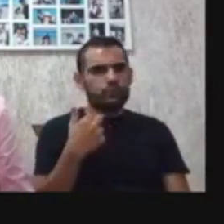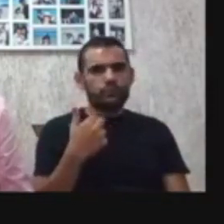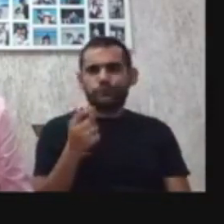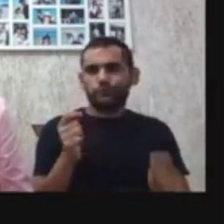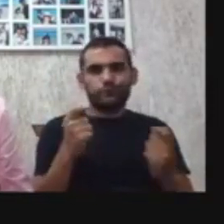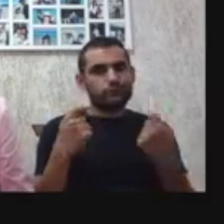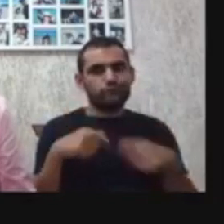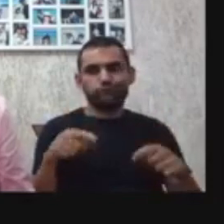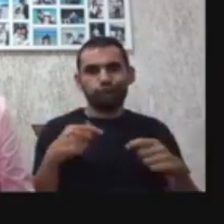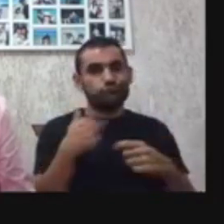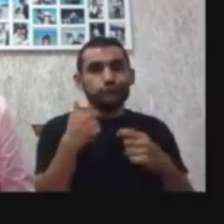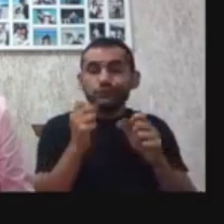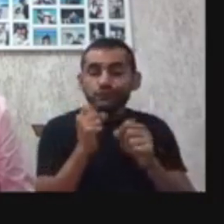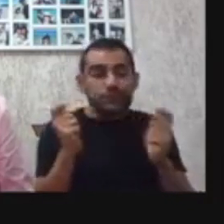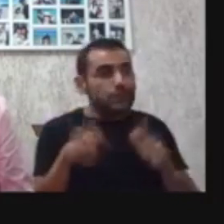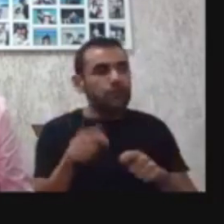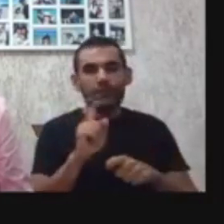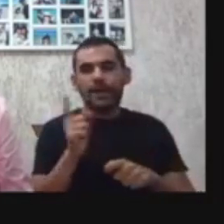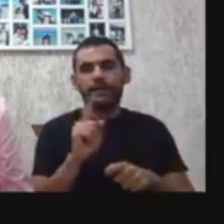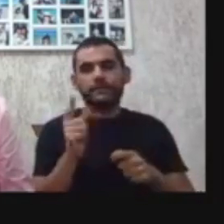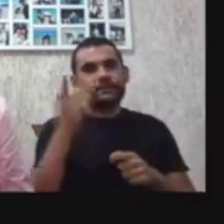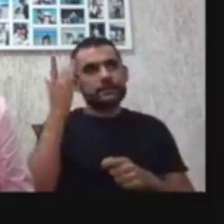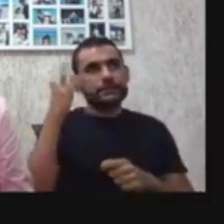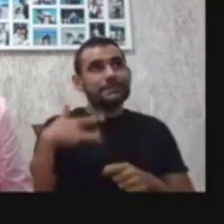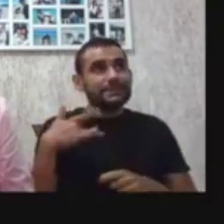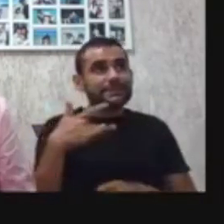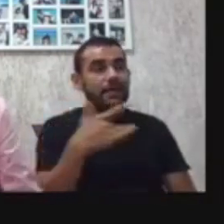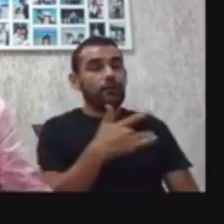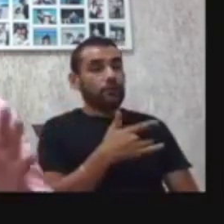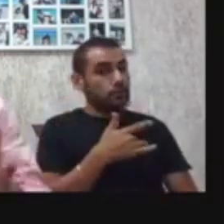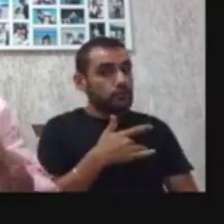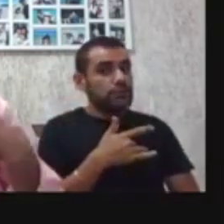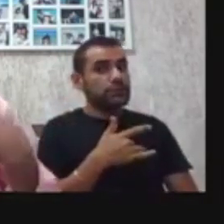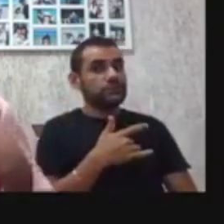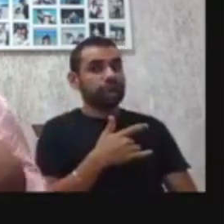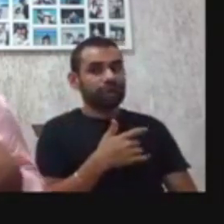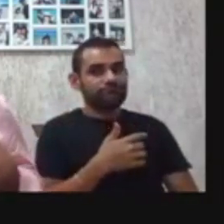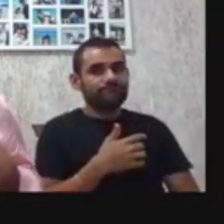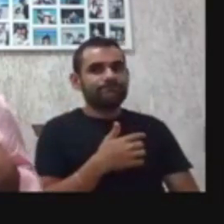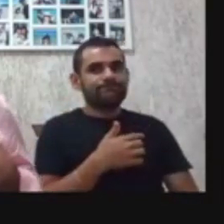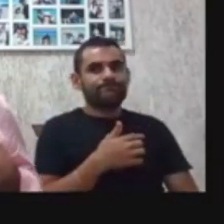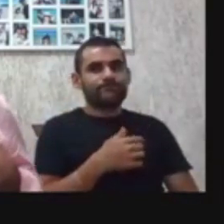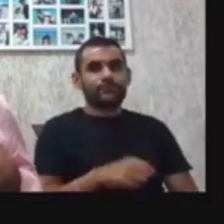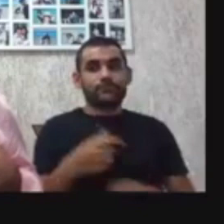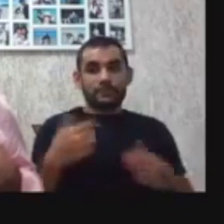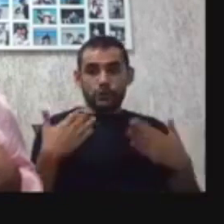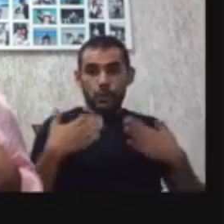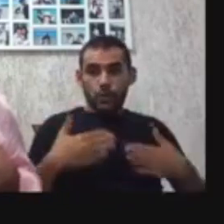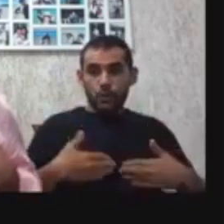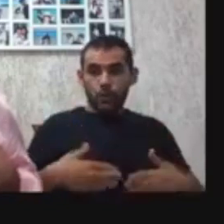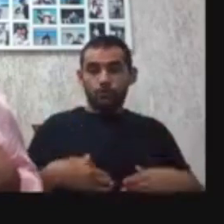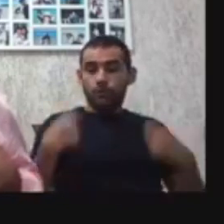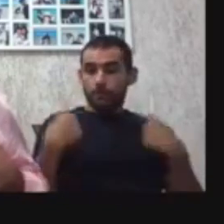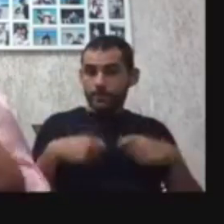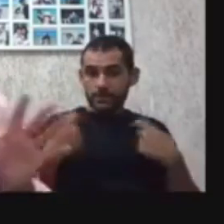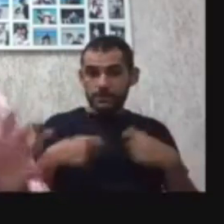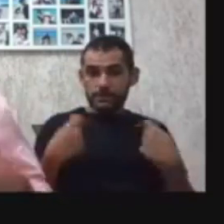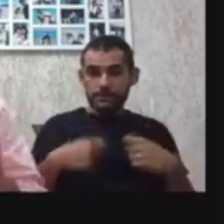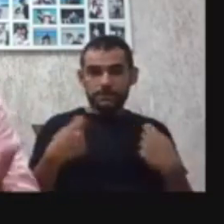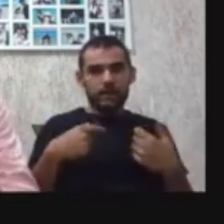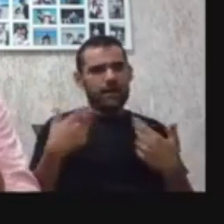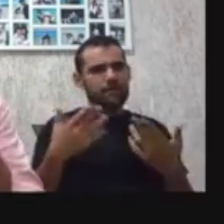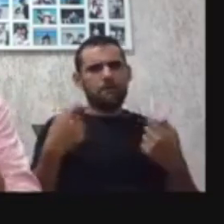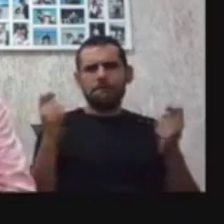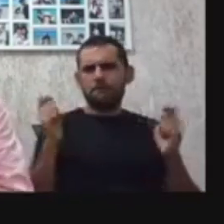sabe o que que a gente vai precisar amanhã, não. Saúde é um negócio que dependendo do que o corpo da gente precisar,